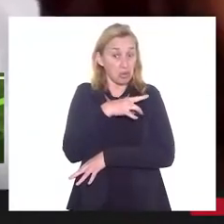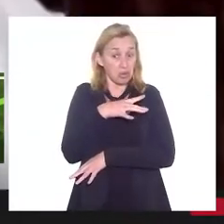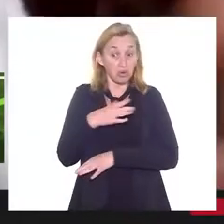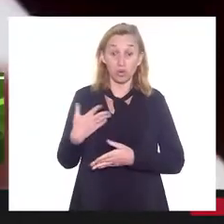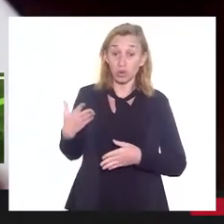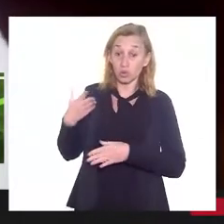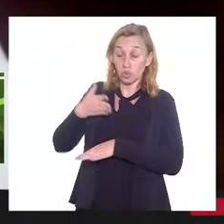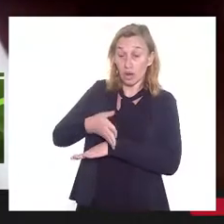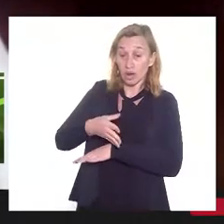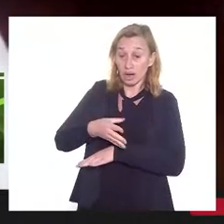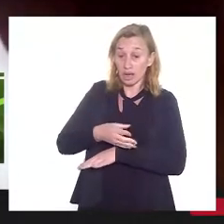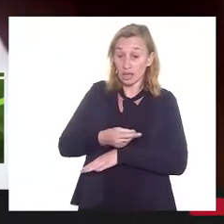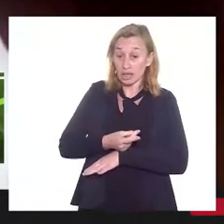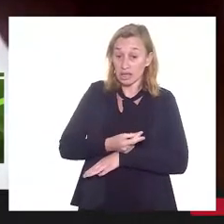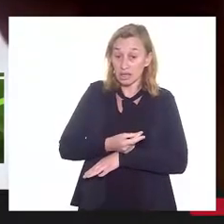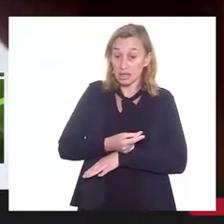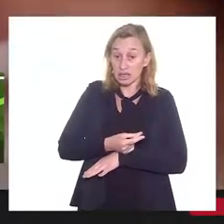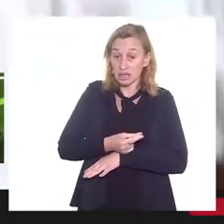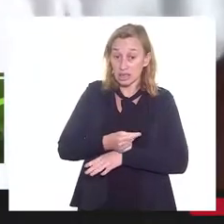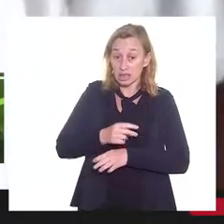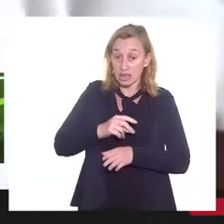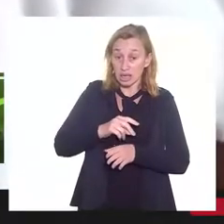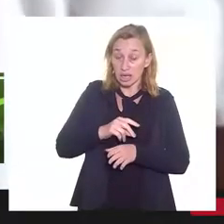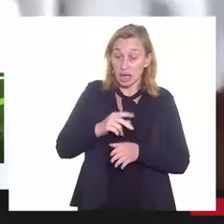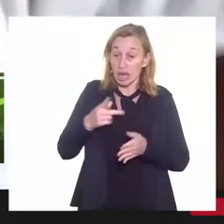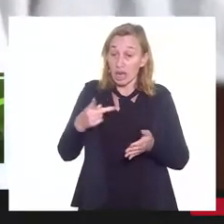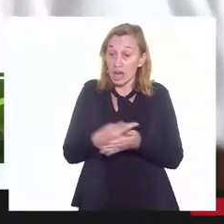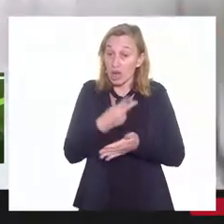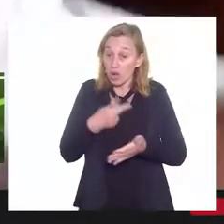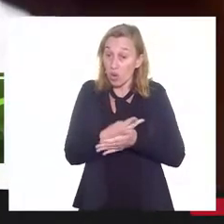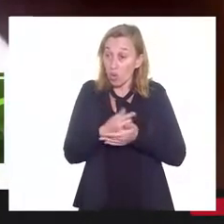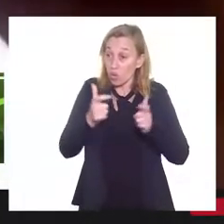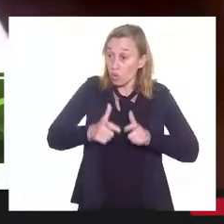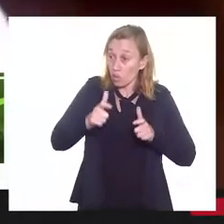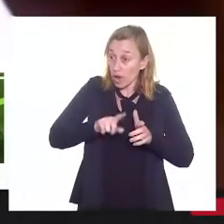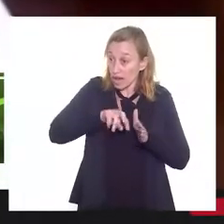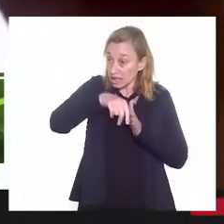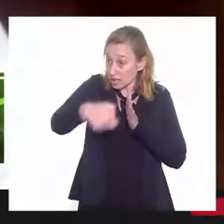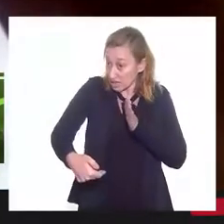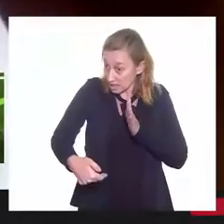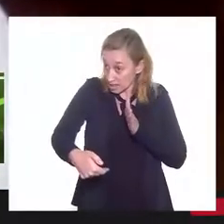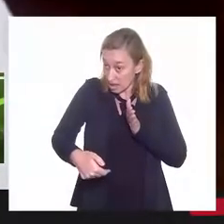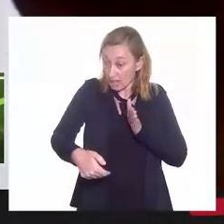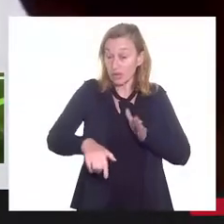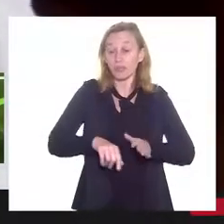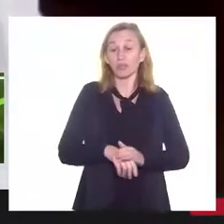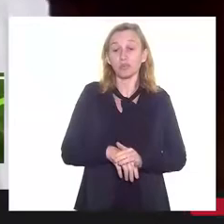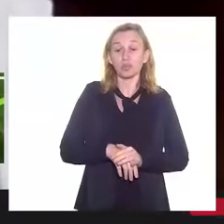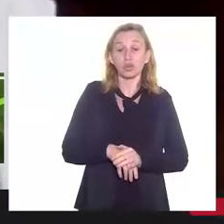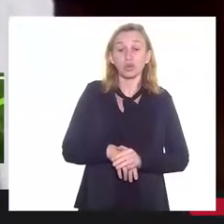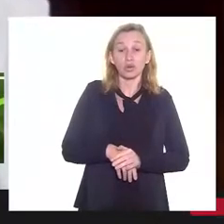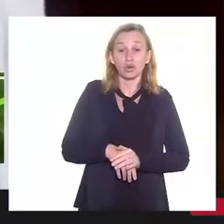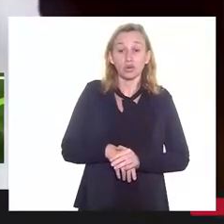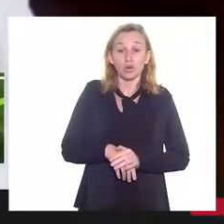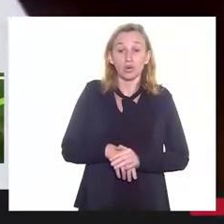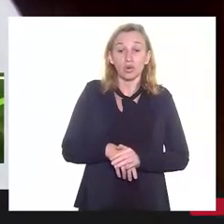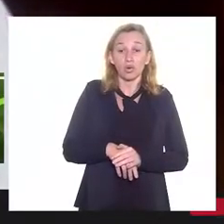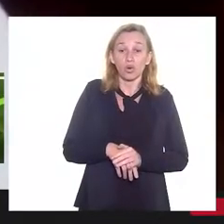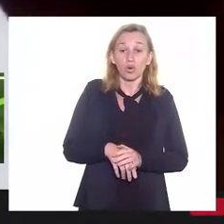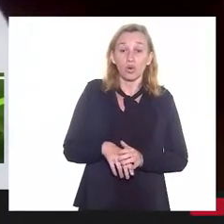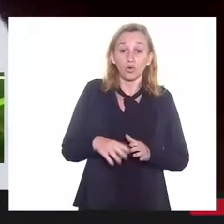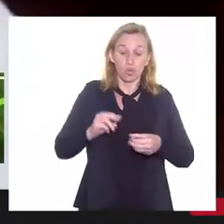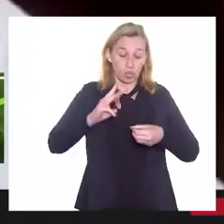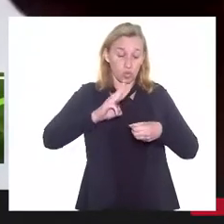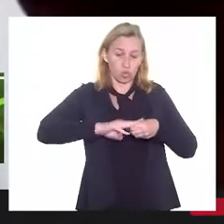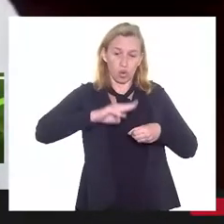passou do ponto que ela ia só os aquela mala saltar aqui na na Barreiro o trocador